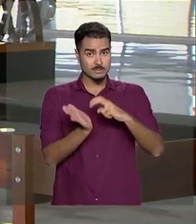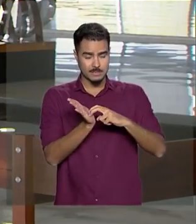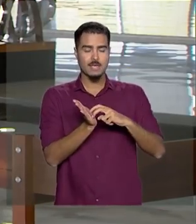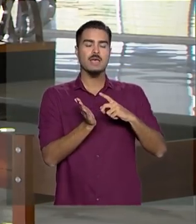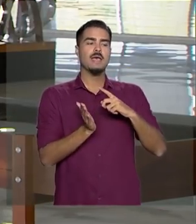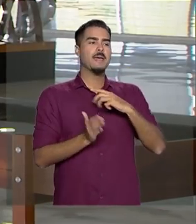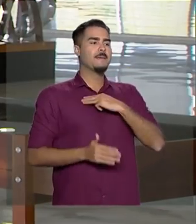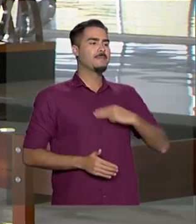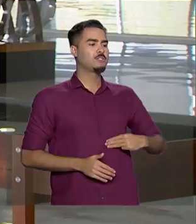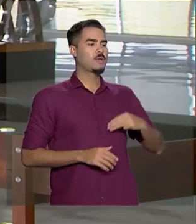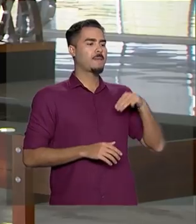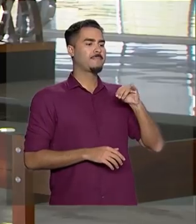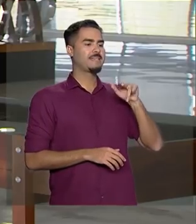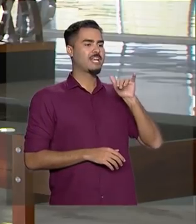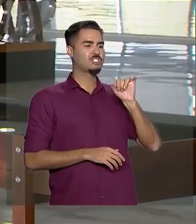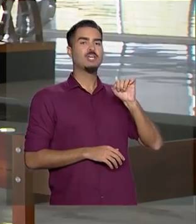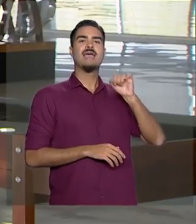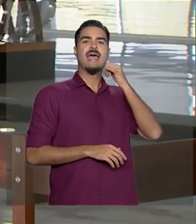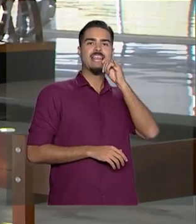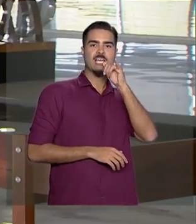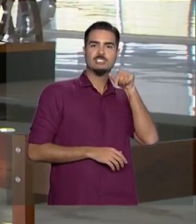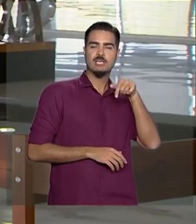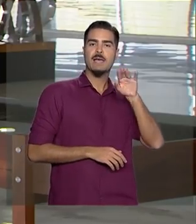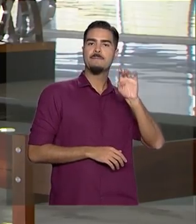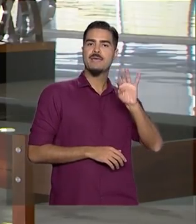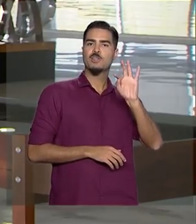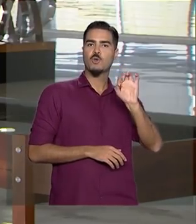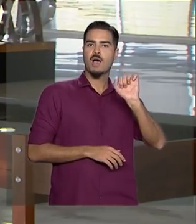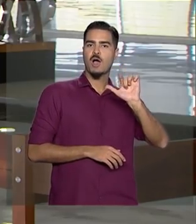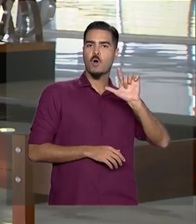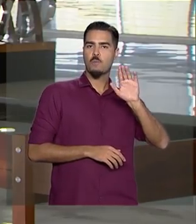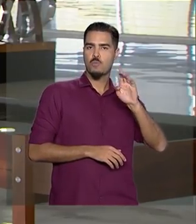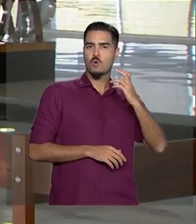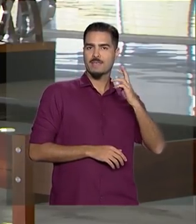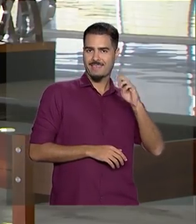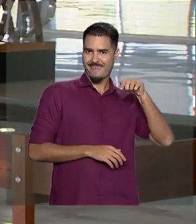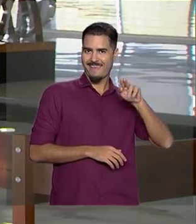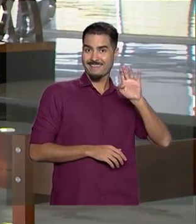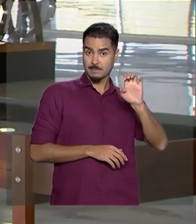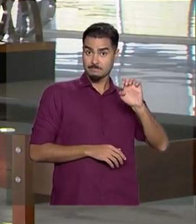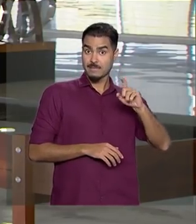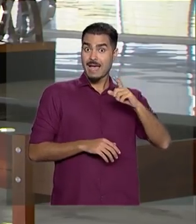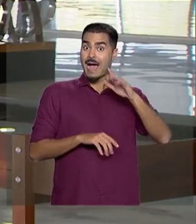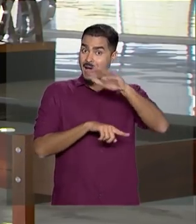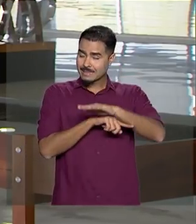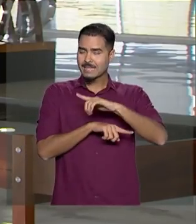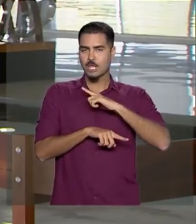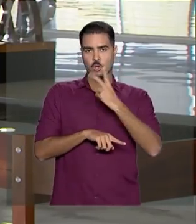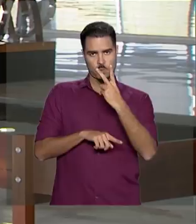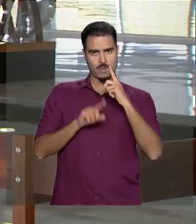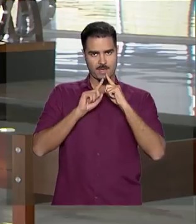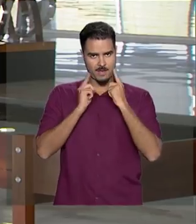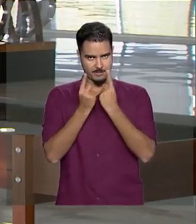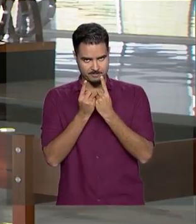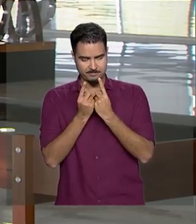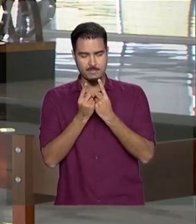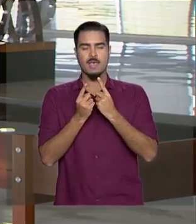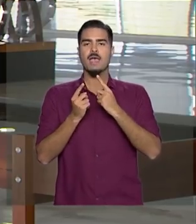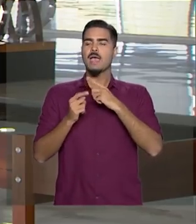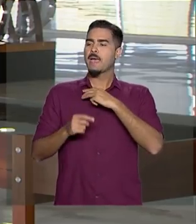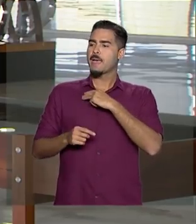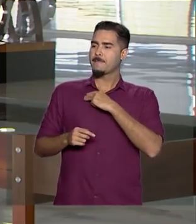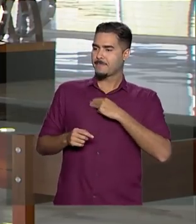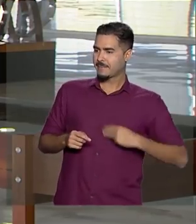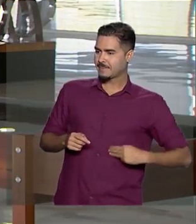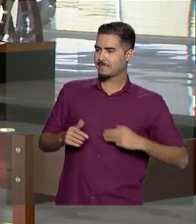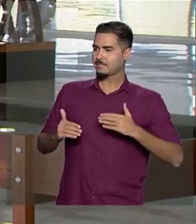Minas e Energia, Bento Albuquerque. No período da tarde, o presidente Jair Bolsonaro tem duas reuniões, uma com ministros do